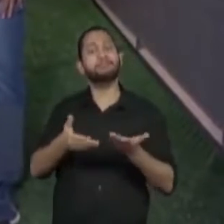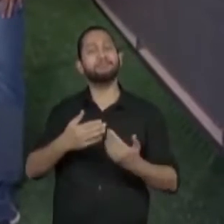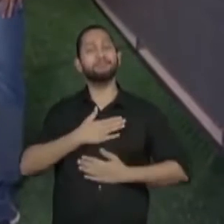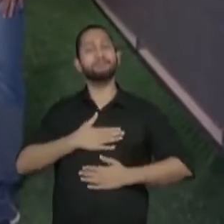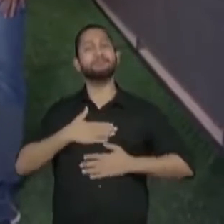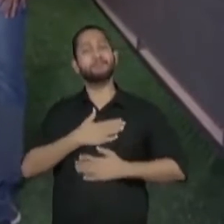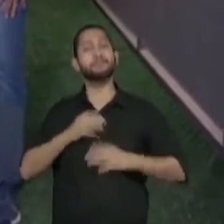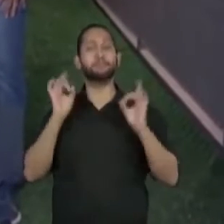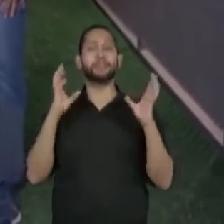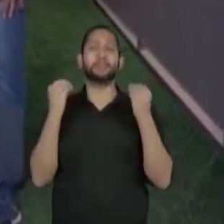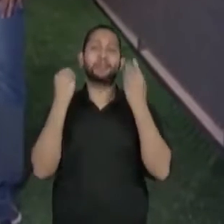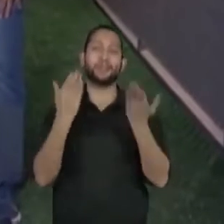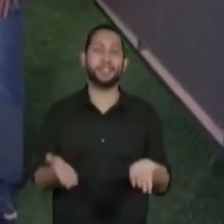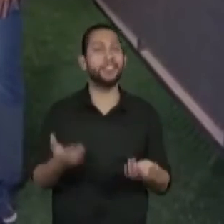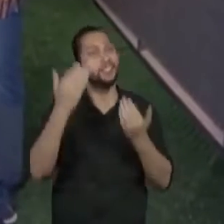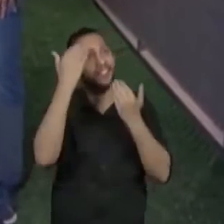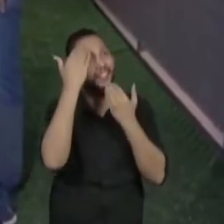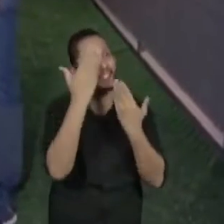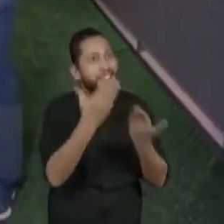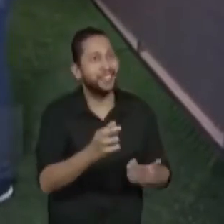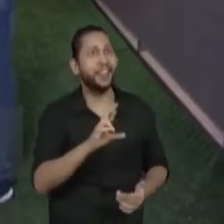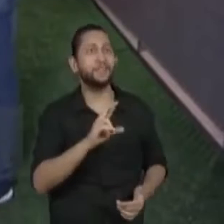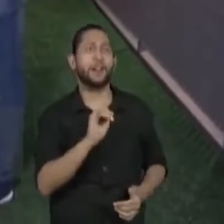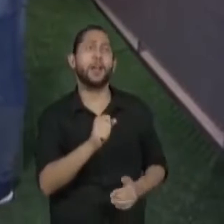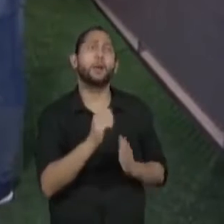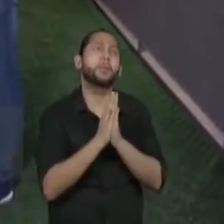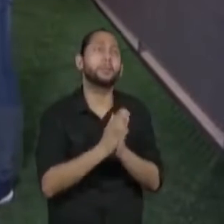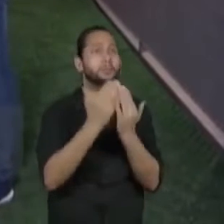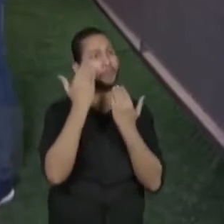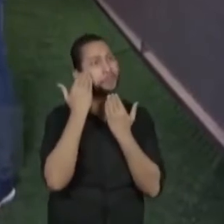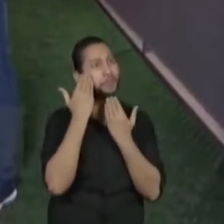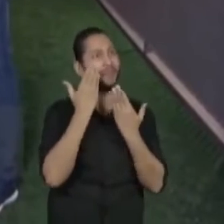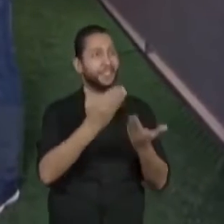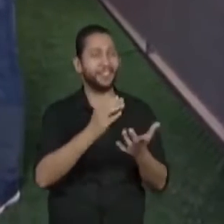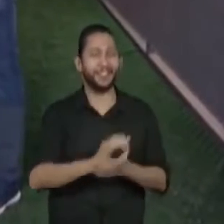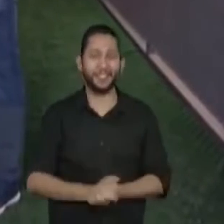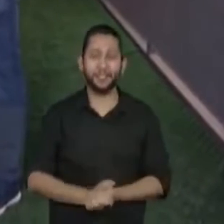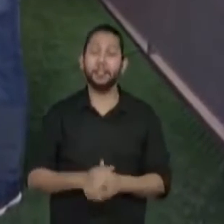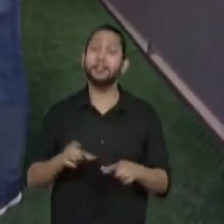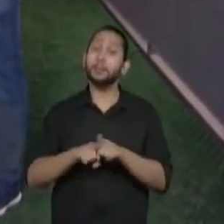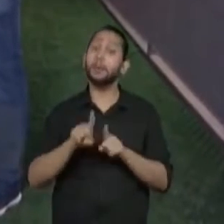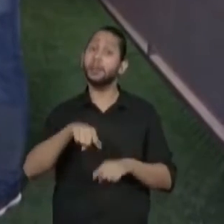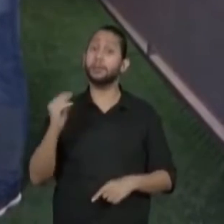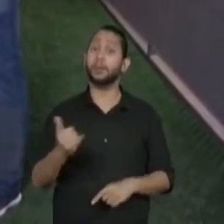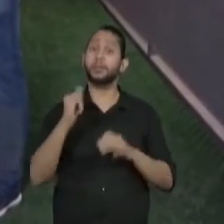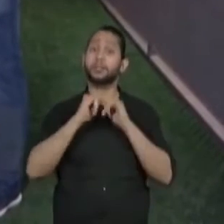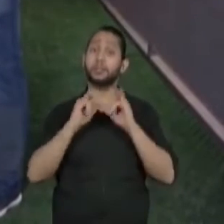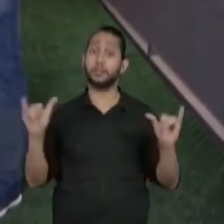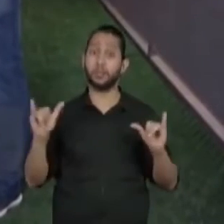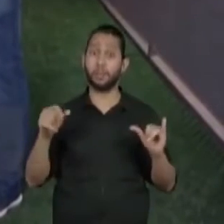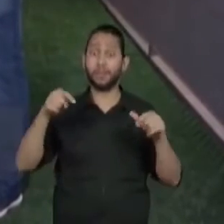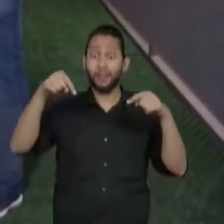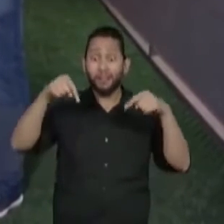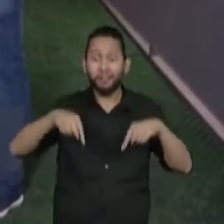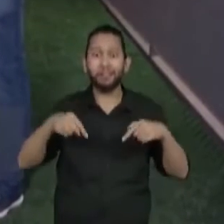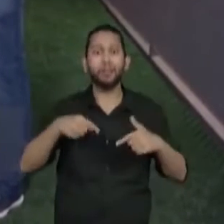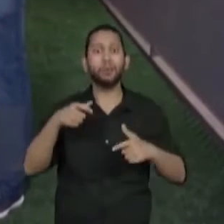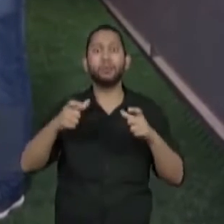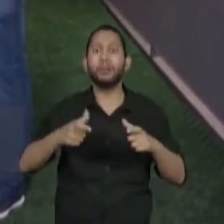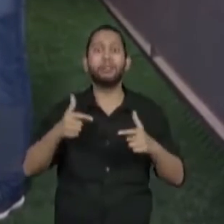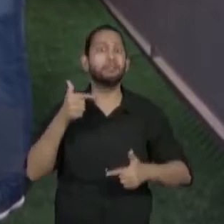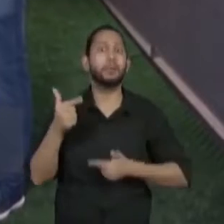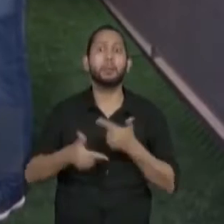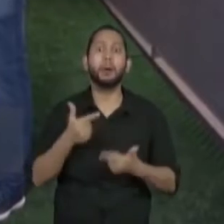vocês. Então eu já agradeço ao Rafael, muito obrigada, e é muito importante falar o quanto esse trabalho